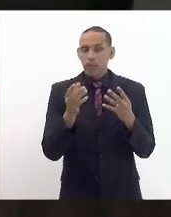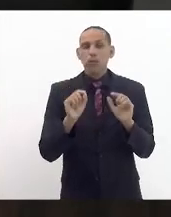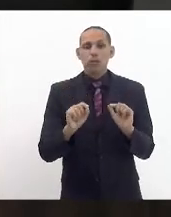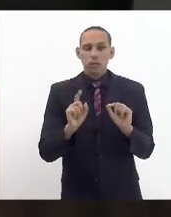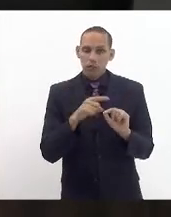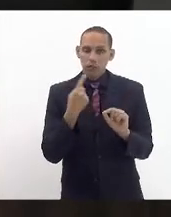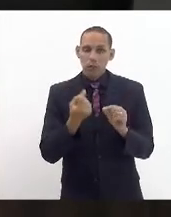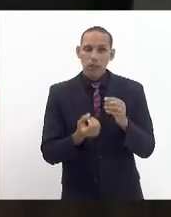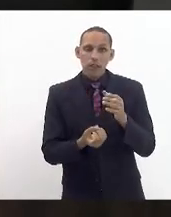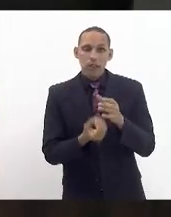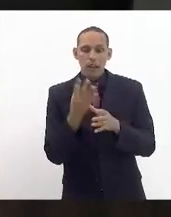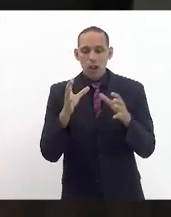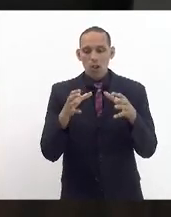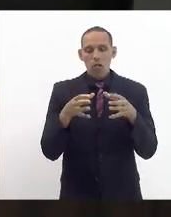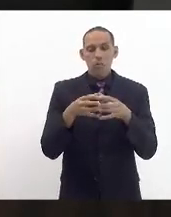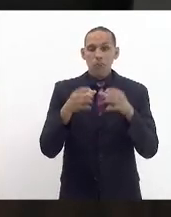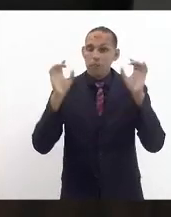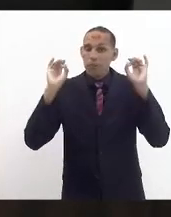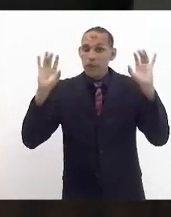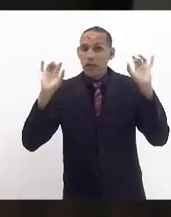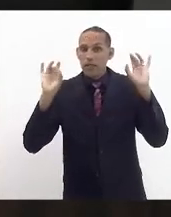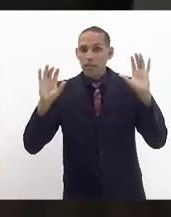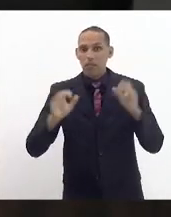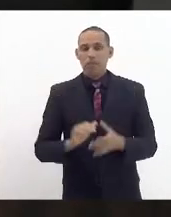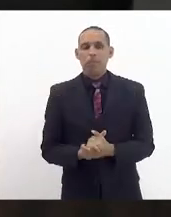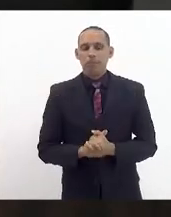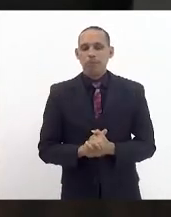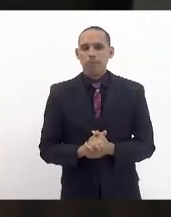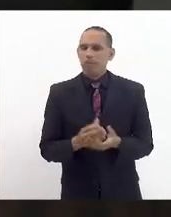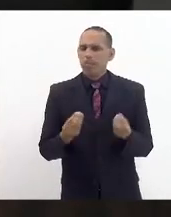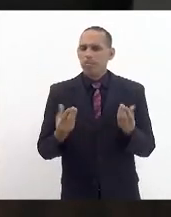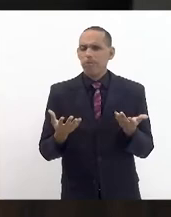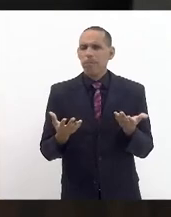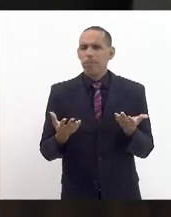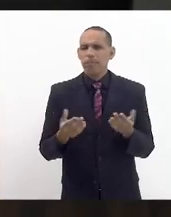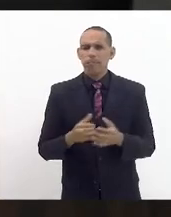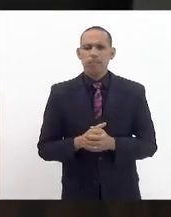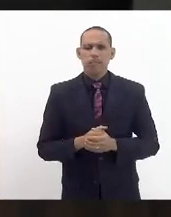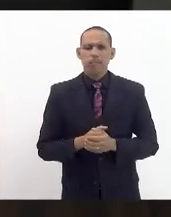possa constituir uma comissão especial para que a gente possa